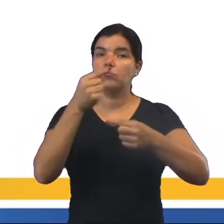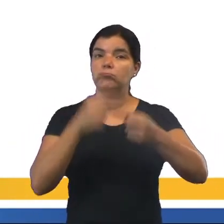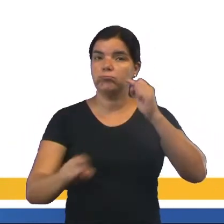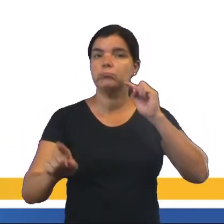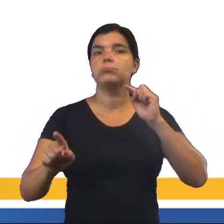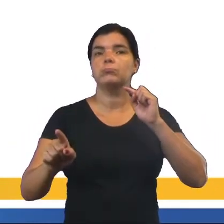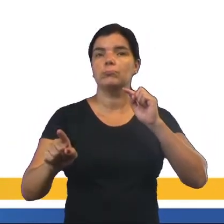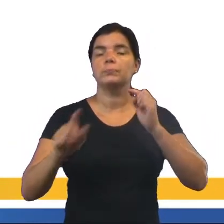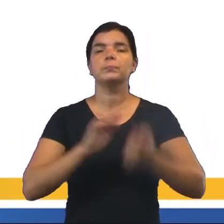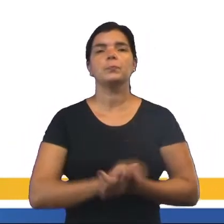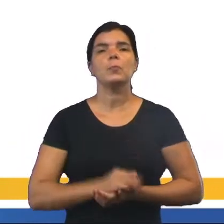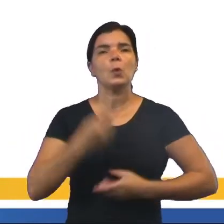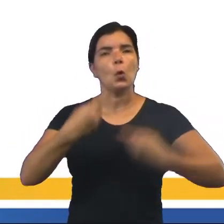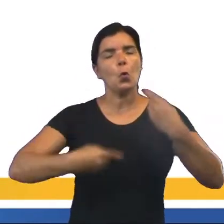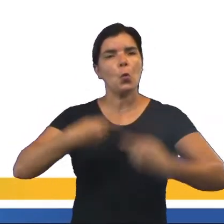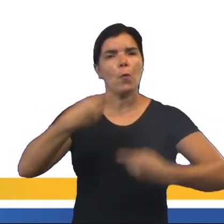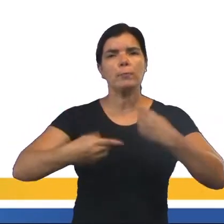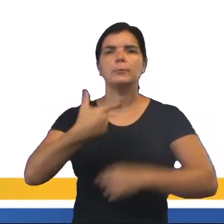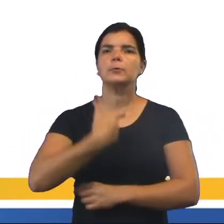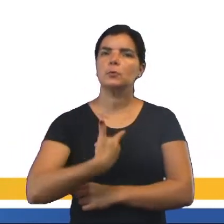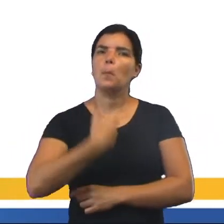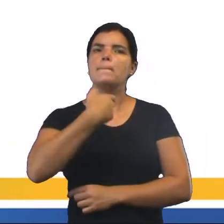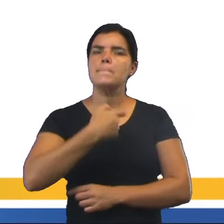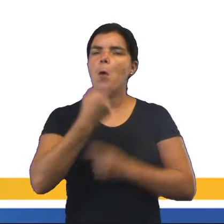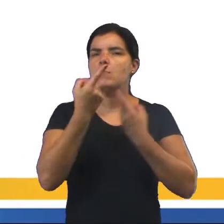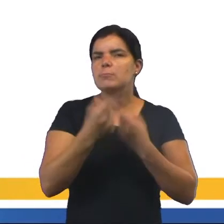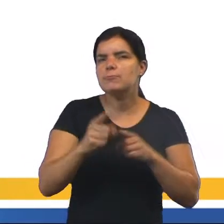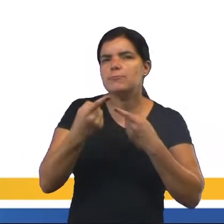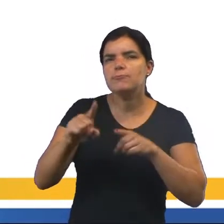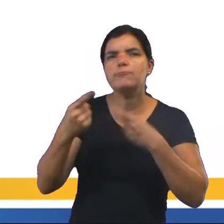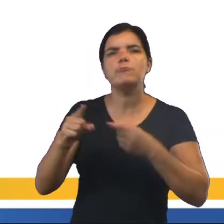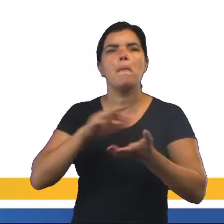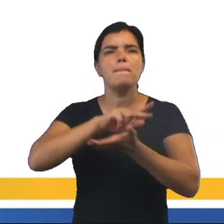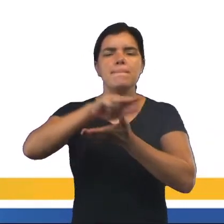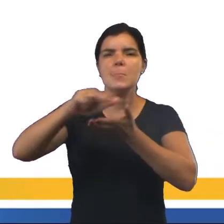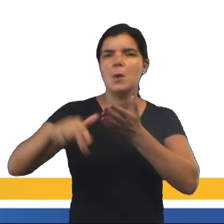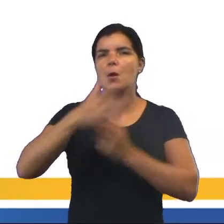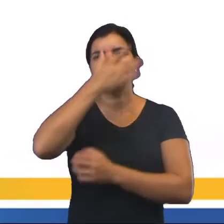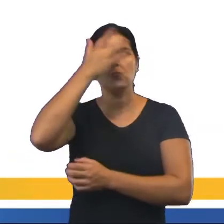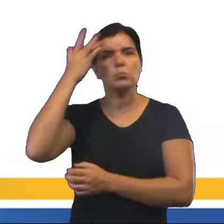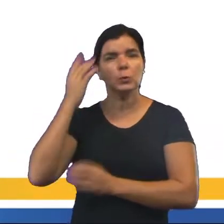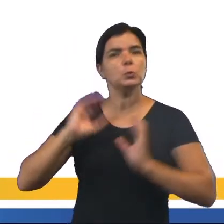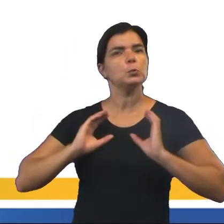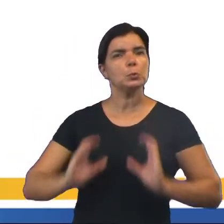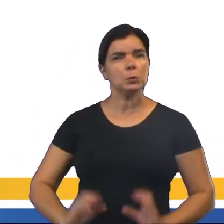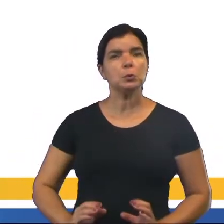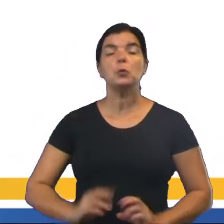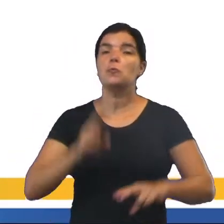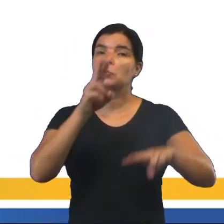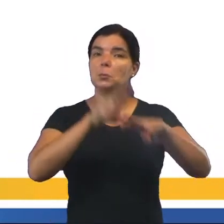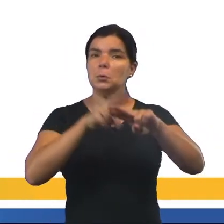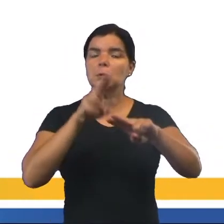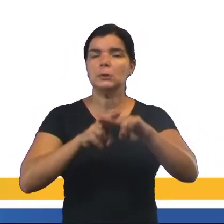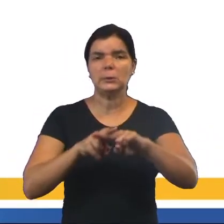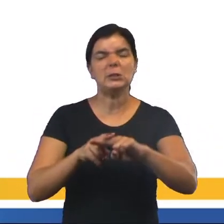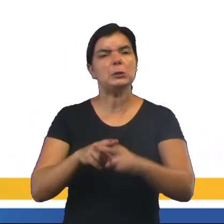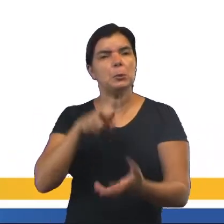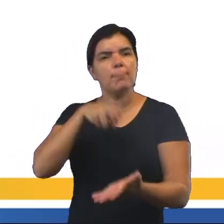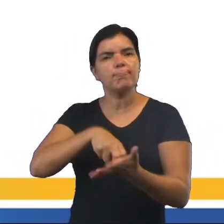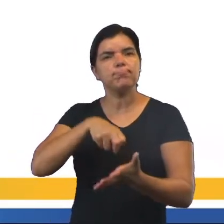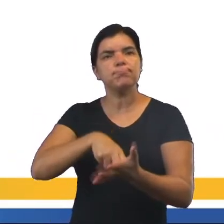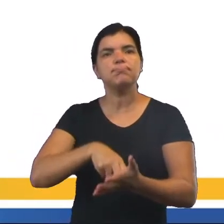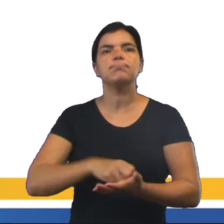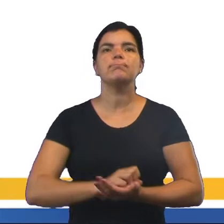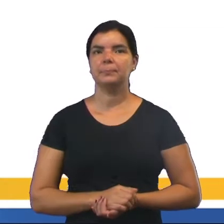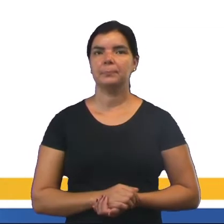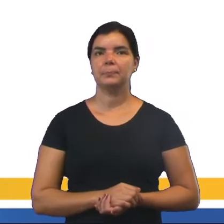proibidas. A política do governo de Vargas perseguiu milhares de cidadãos. Muitos foram presos e torturados.